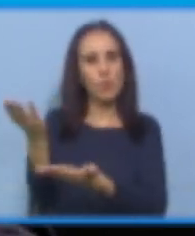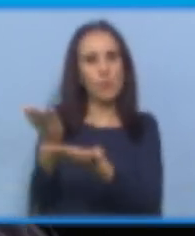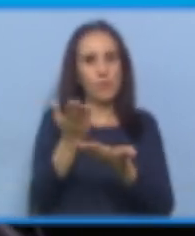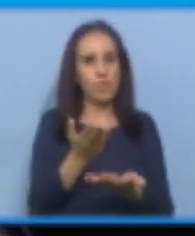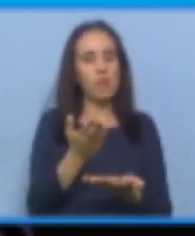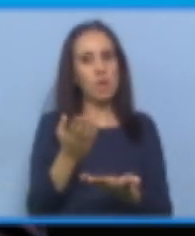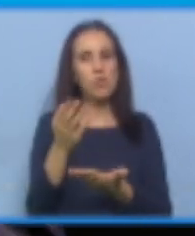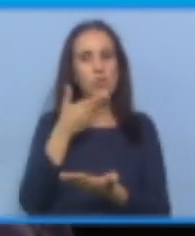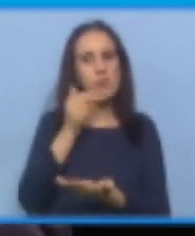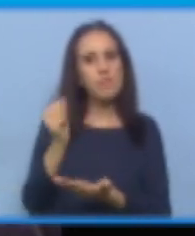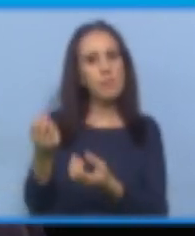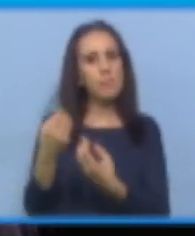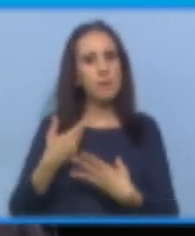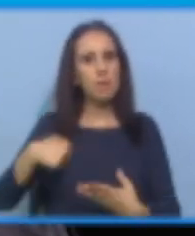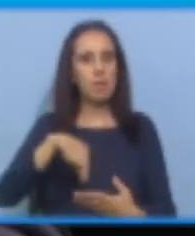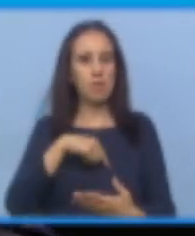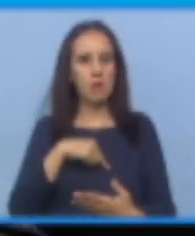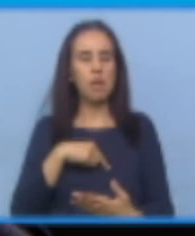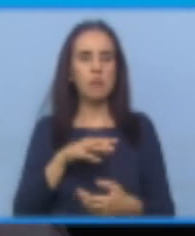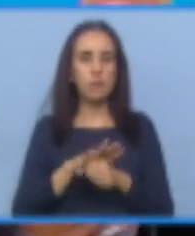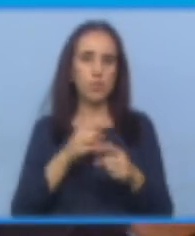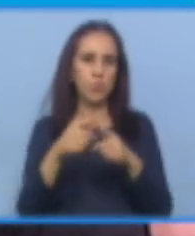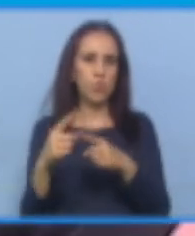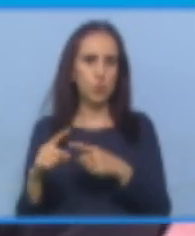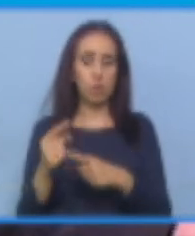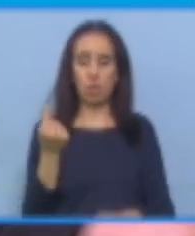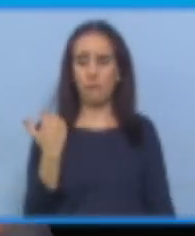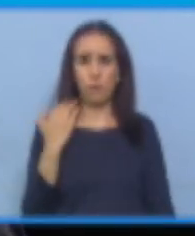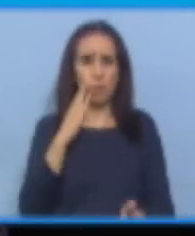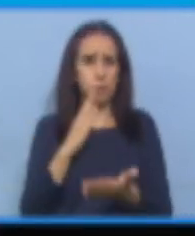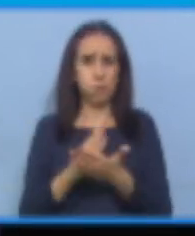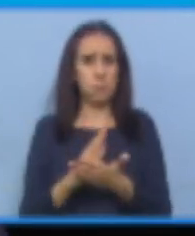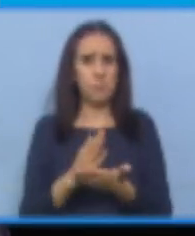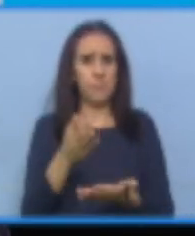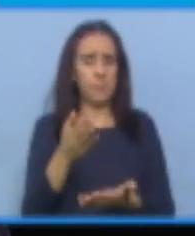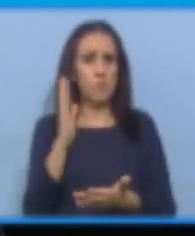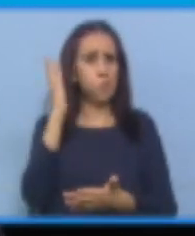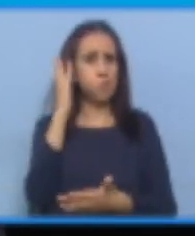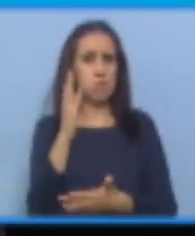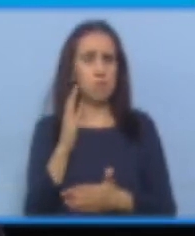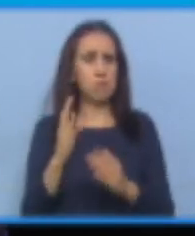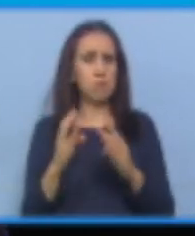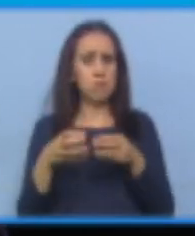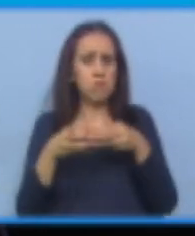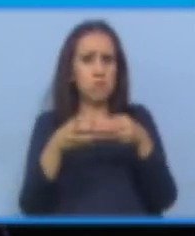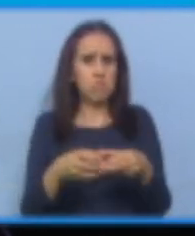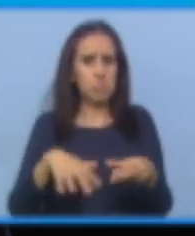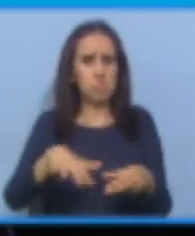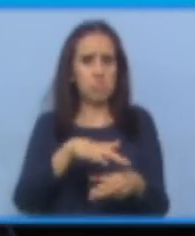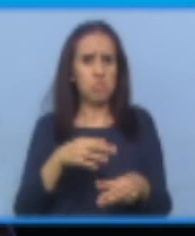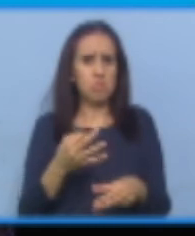a partilhar a sua experiência em várias circunstâncias. A última foi nas jornadas pastorais de episcopado e,